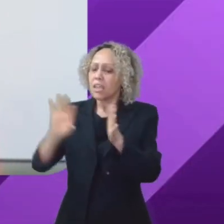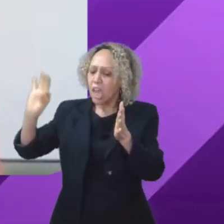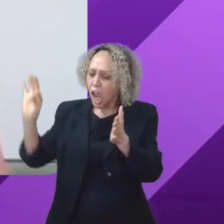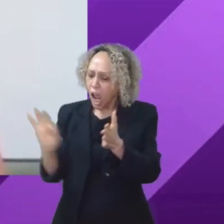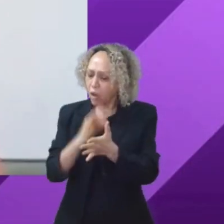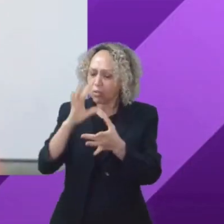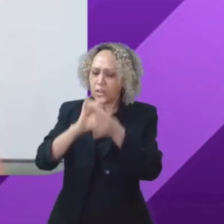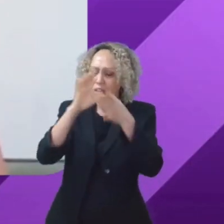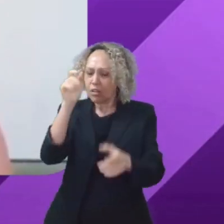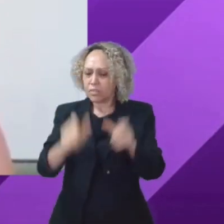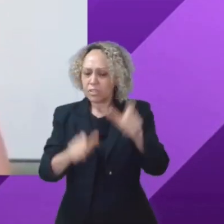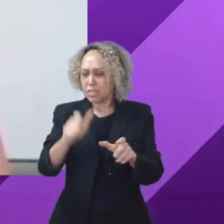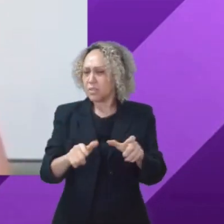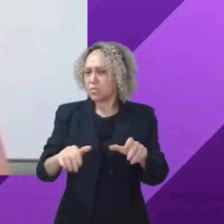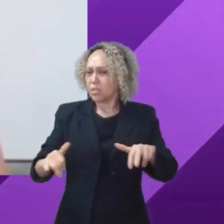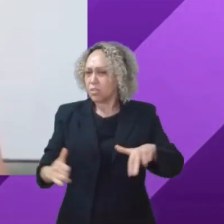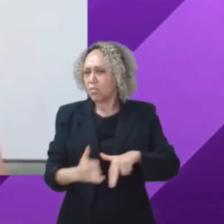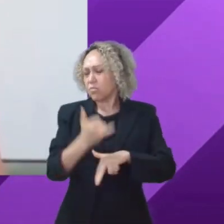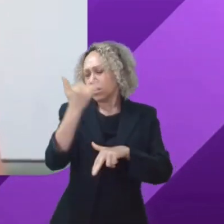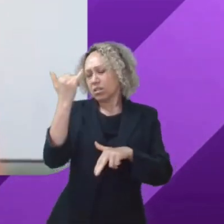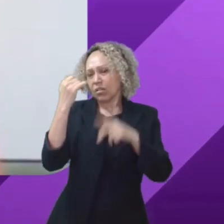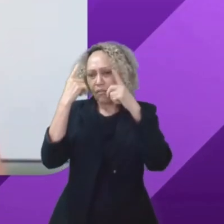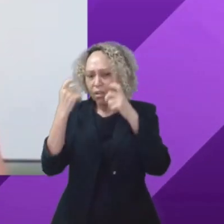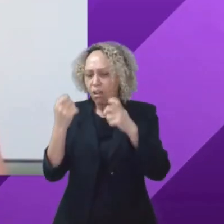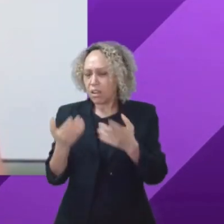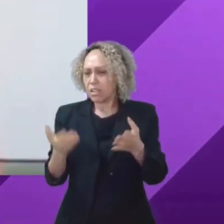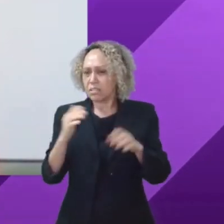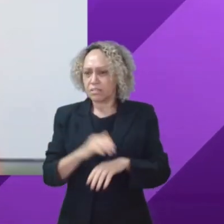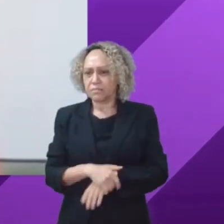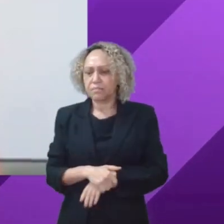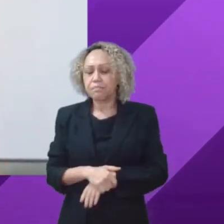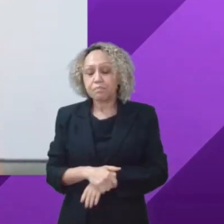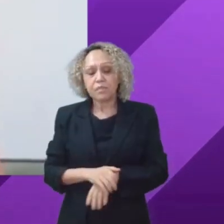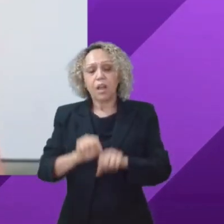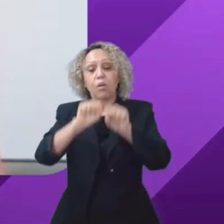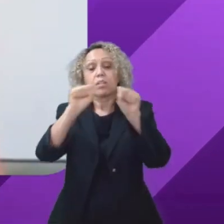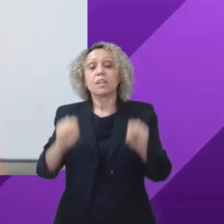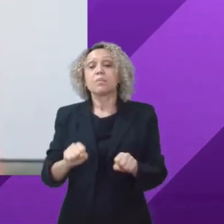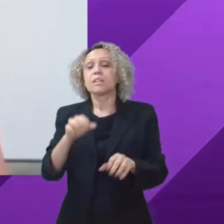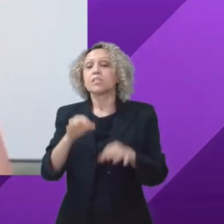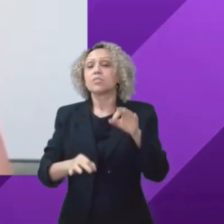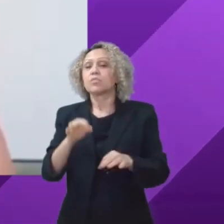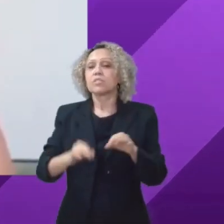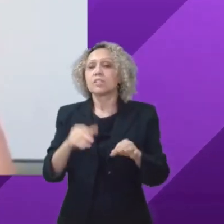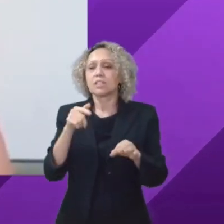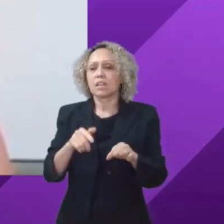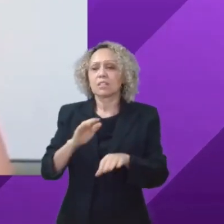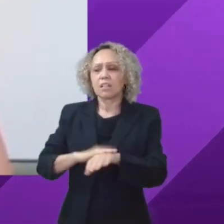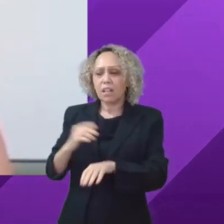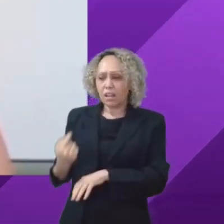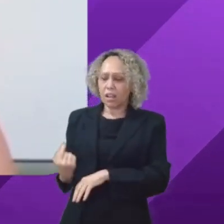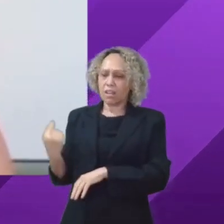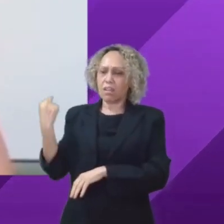pessoas sofressem as violências da forma como sofriam. Então, o sistema de justiça, a época,